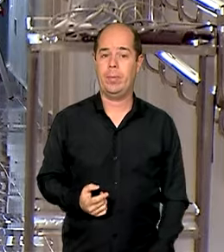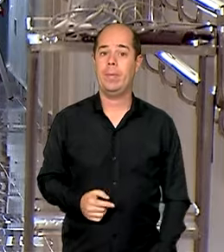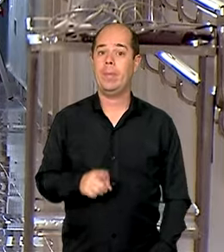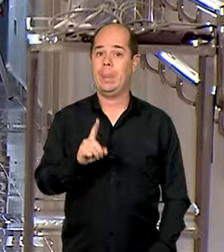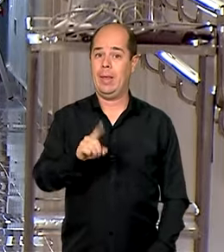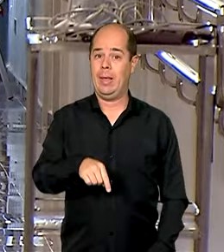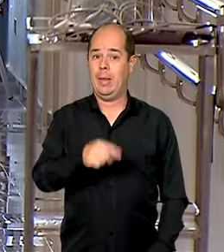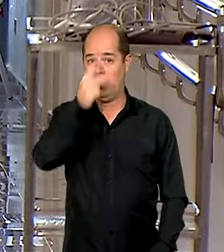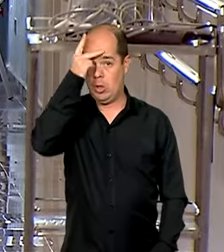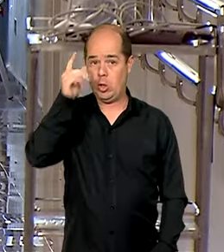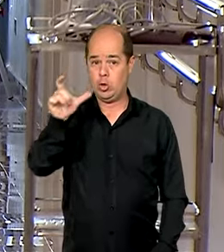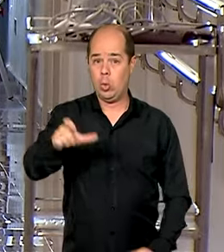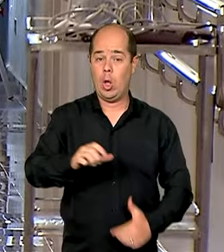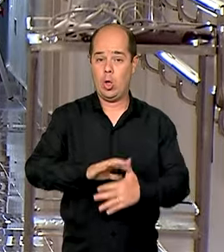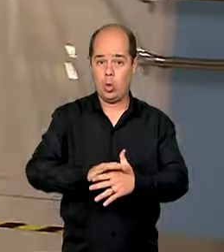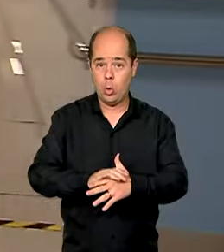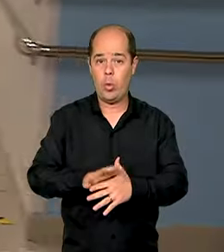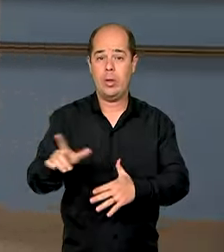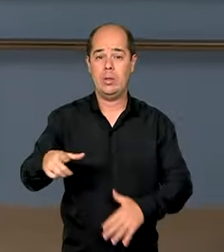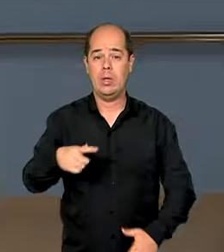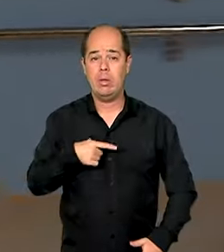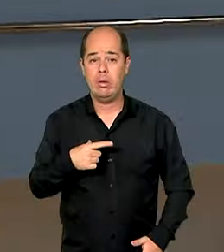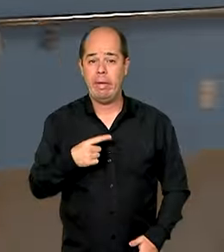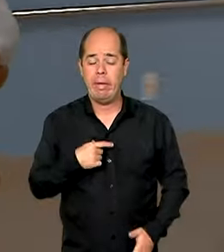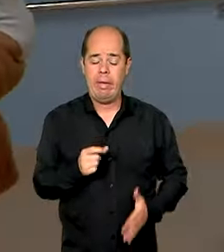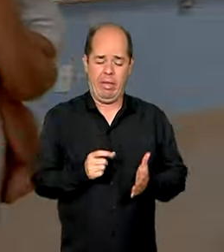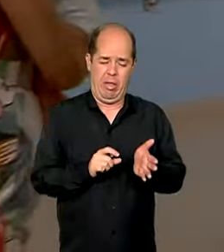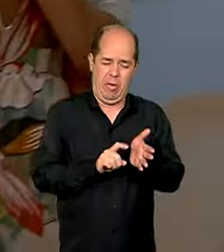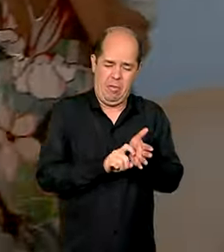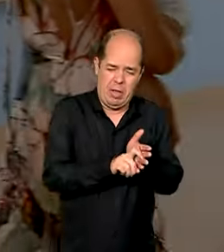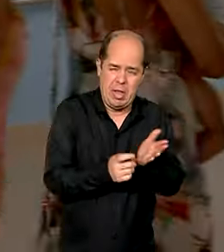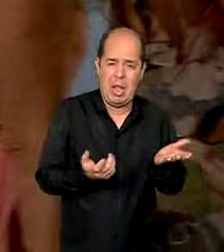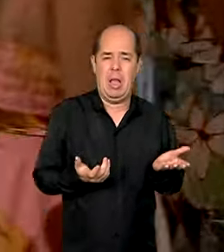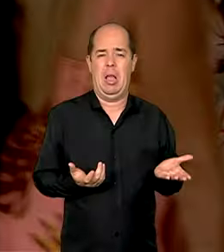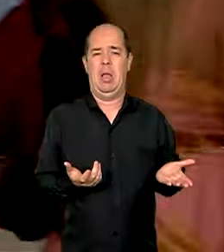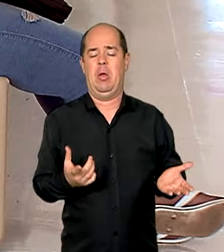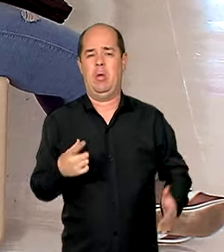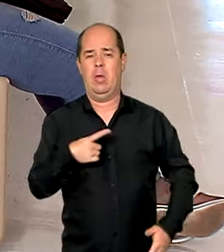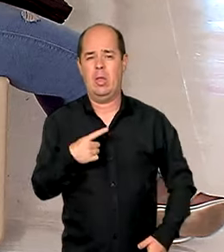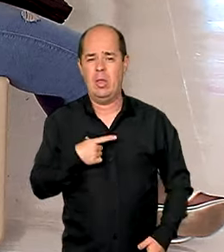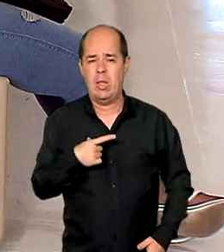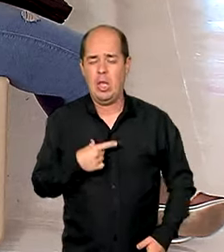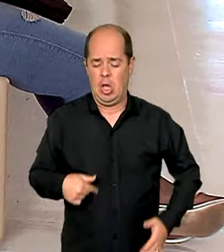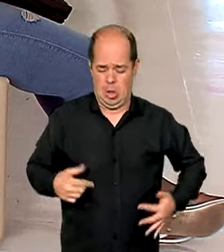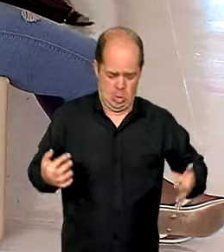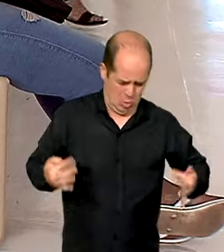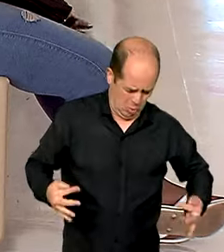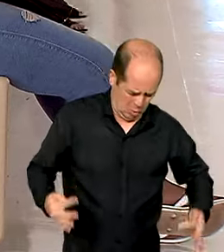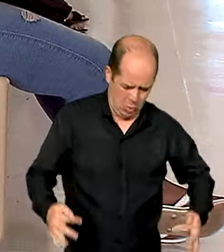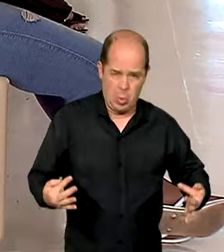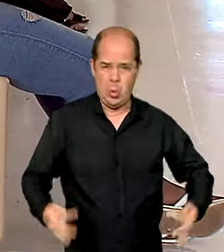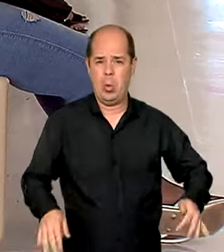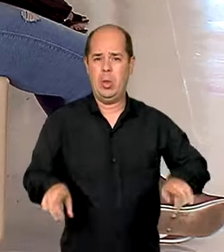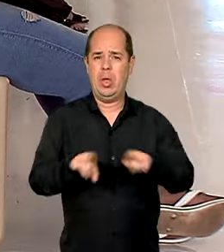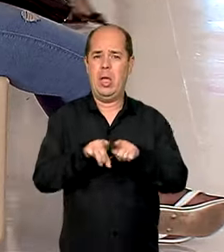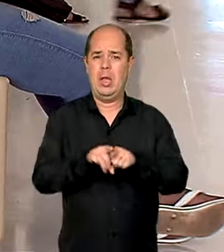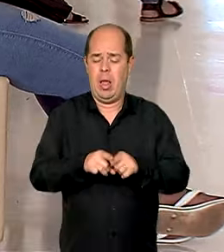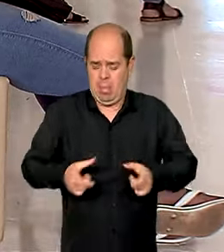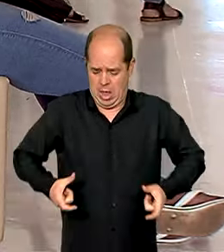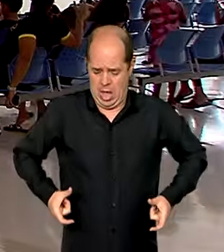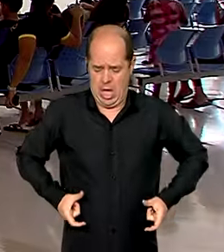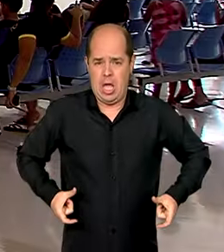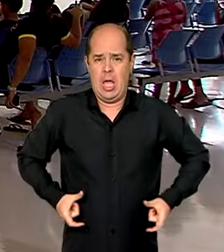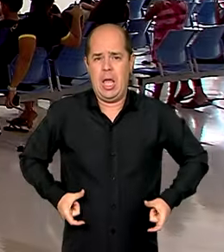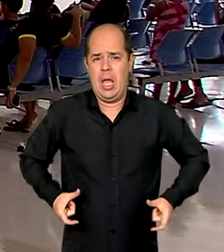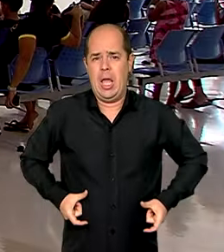doença enfrentam infecções, muitas dores, complicações renais e estão mais suscetíveis a sofrer